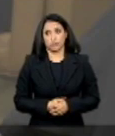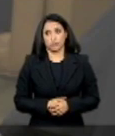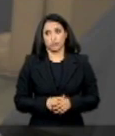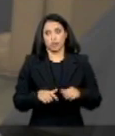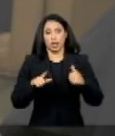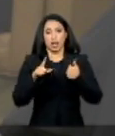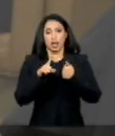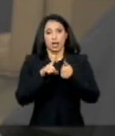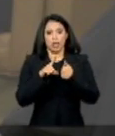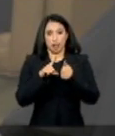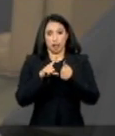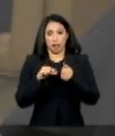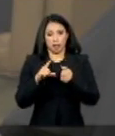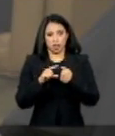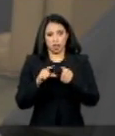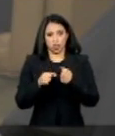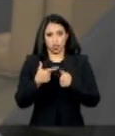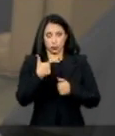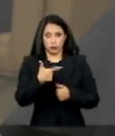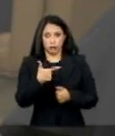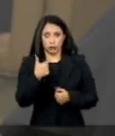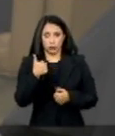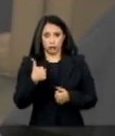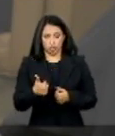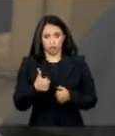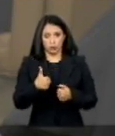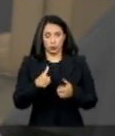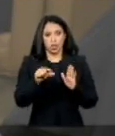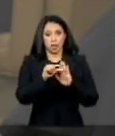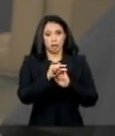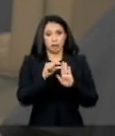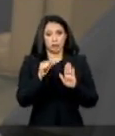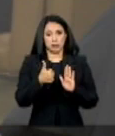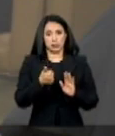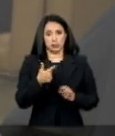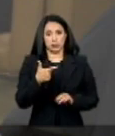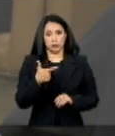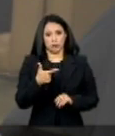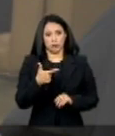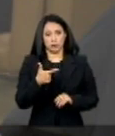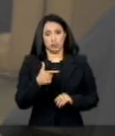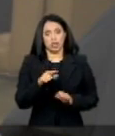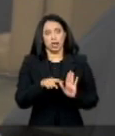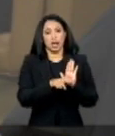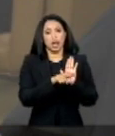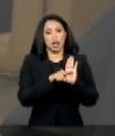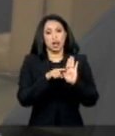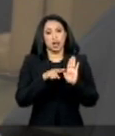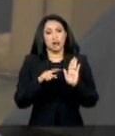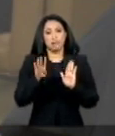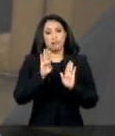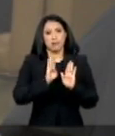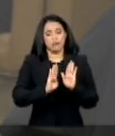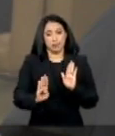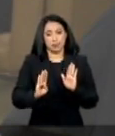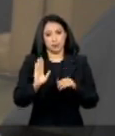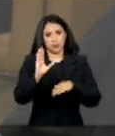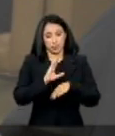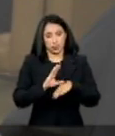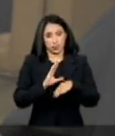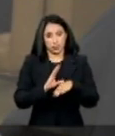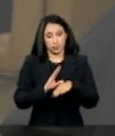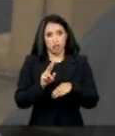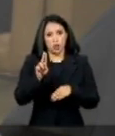e inciso 12 alínea b da constituição federal que cabe à união explorar